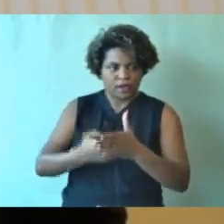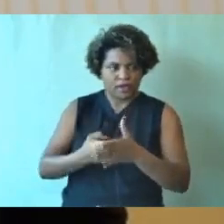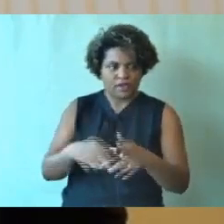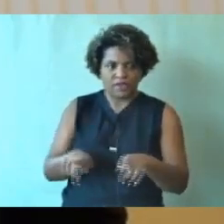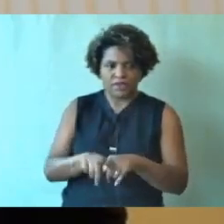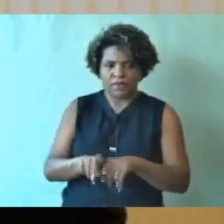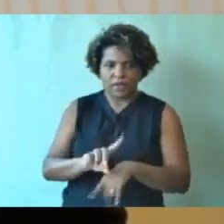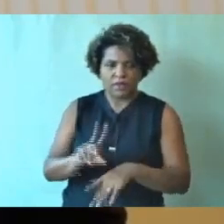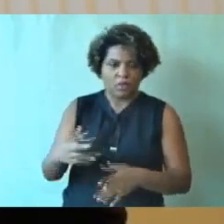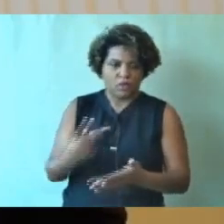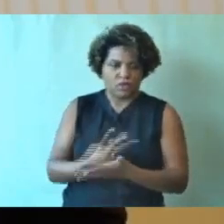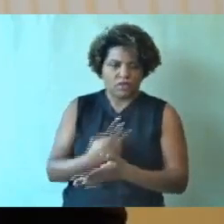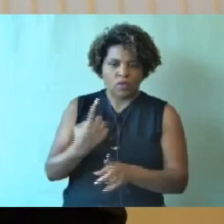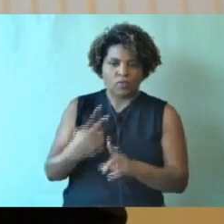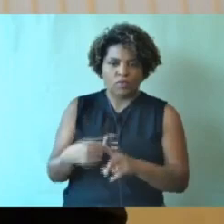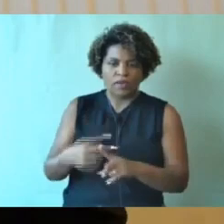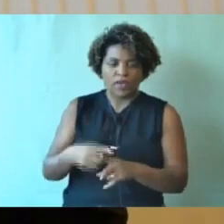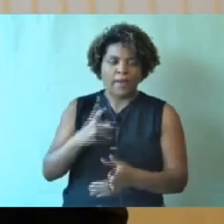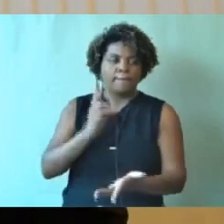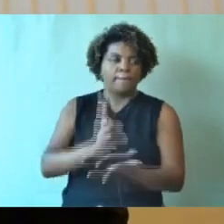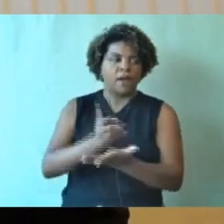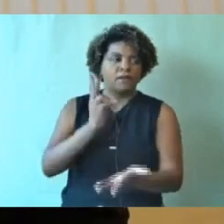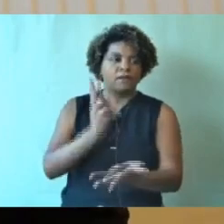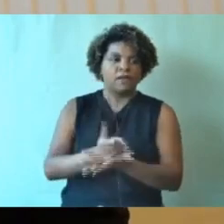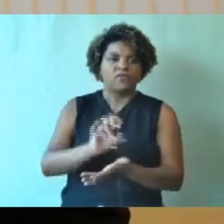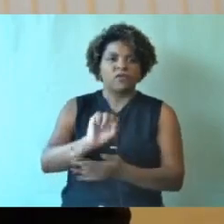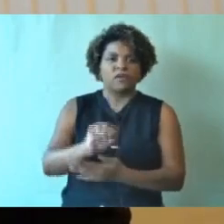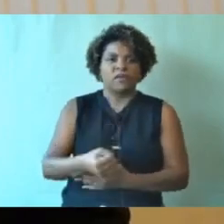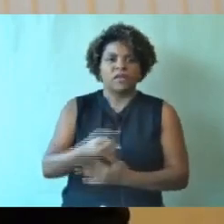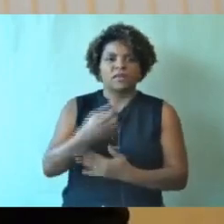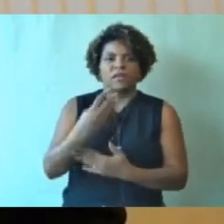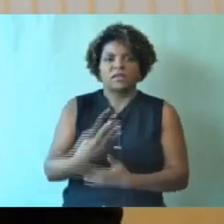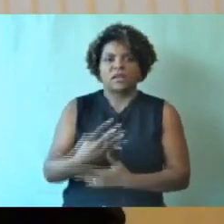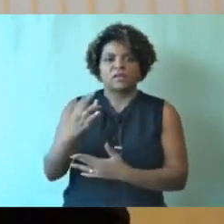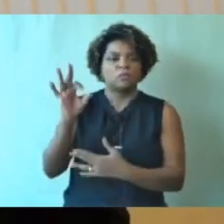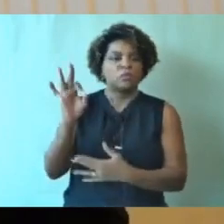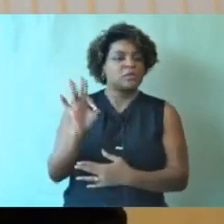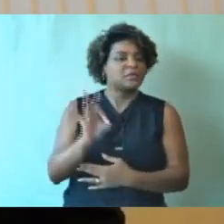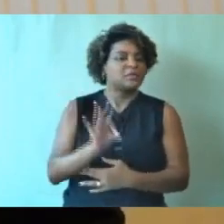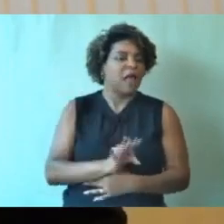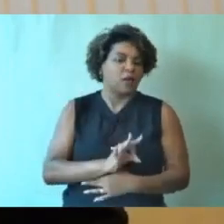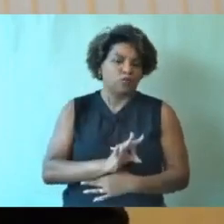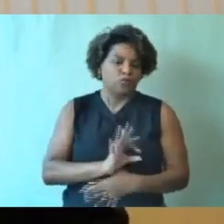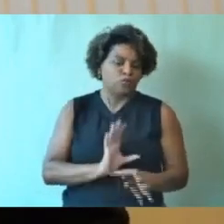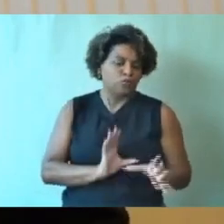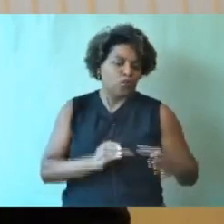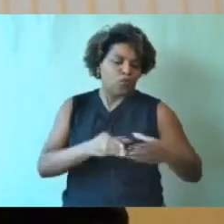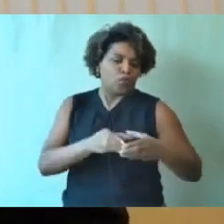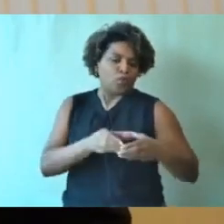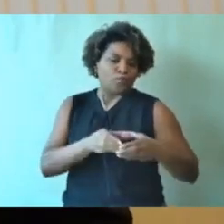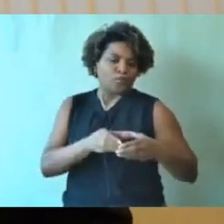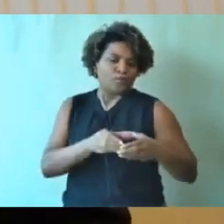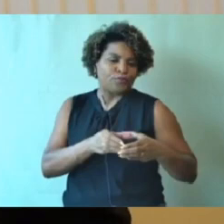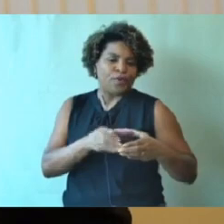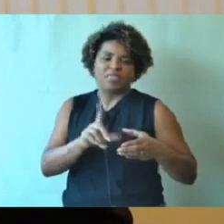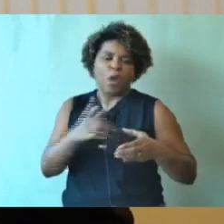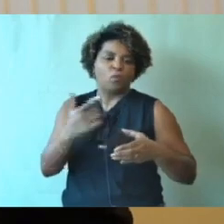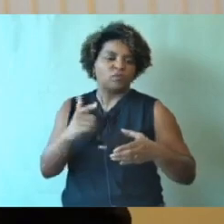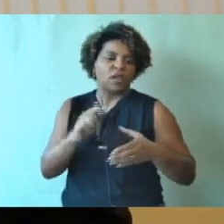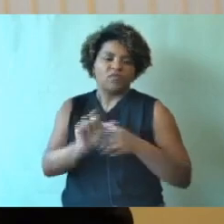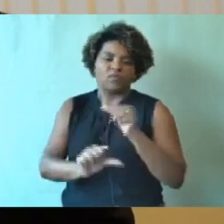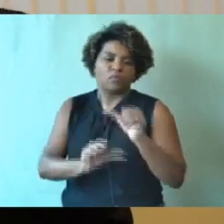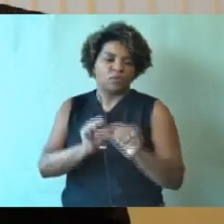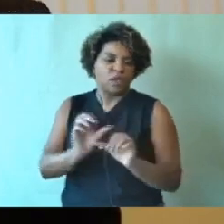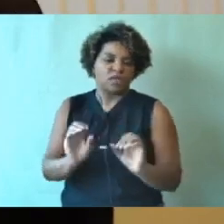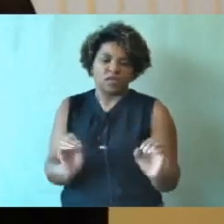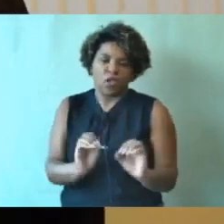mantivemos 83% do consórcio sem mexer. Então, assim, depois dessa avaliação, e devido à